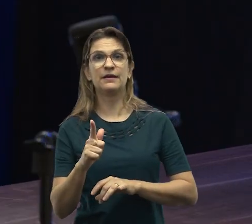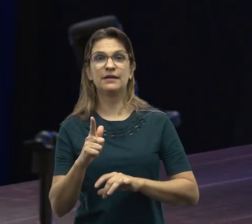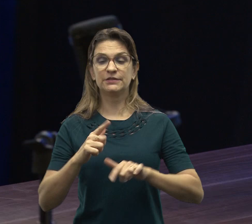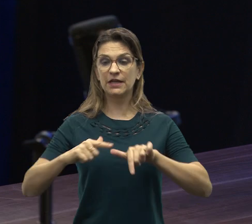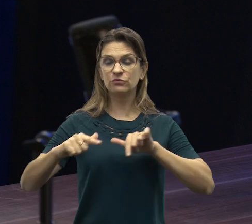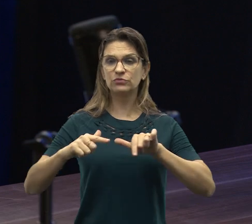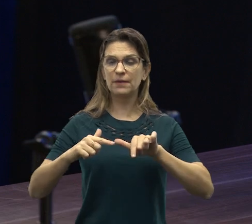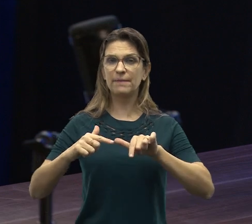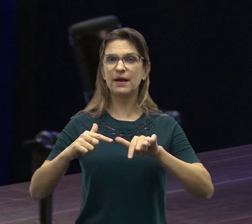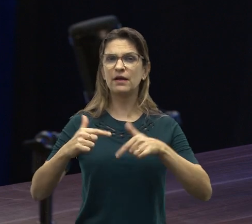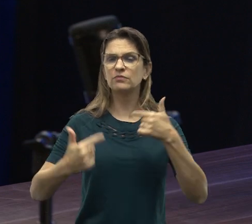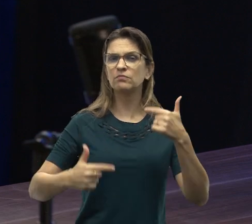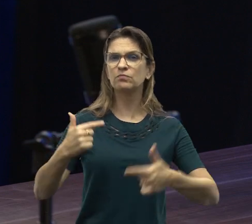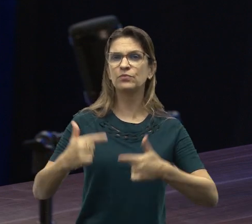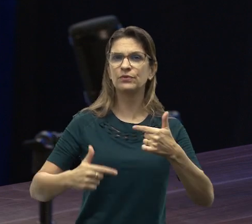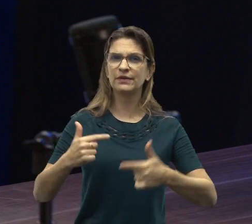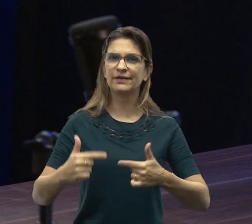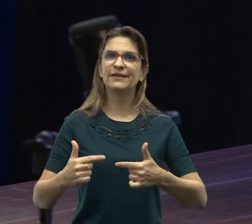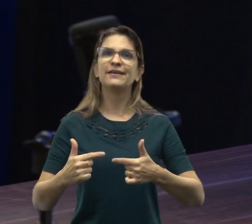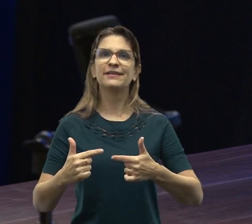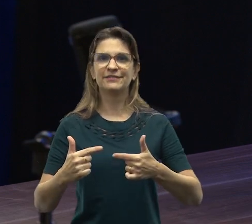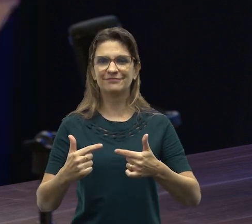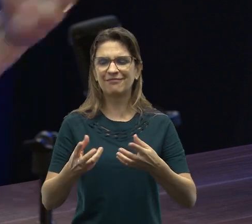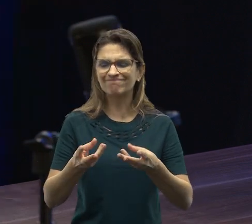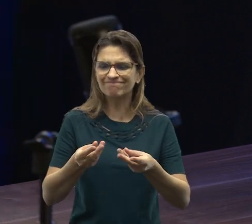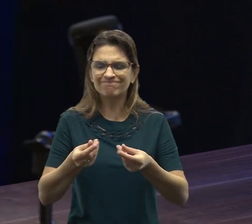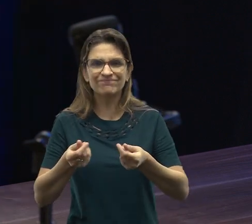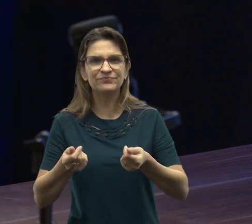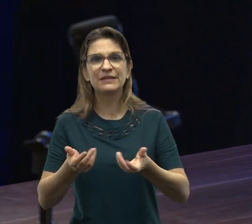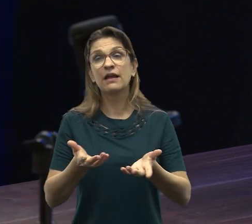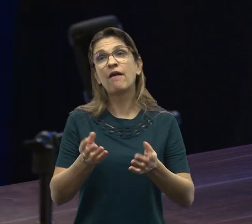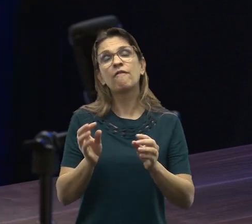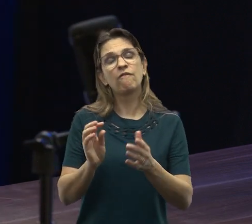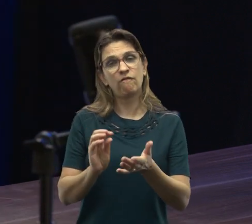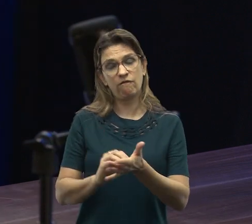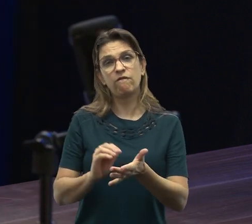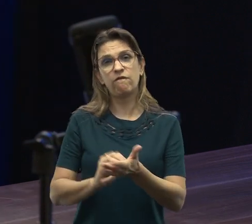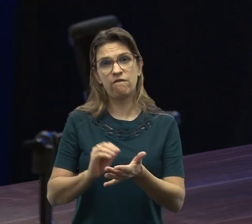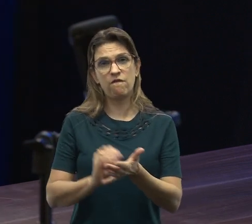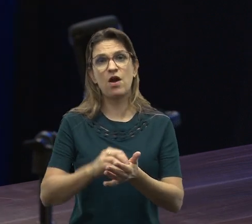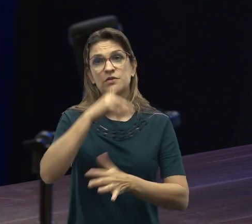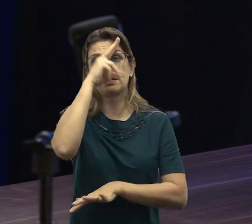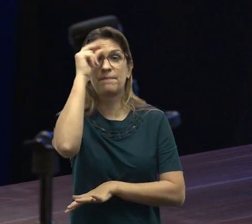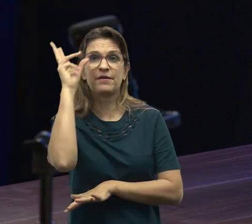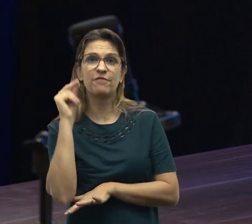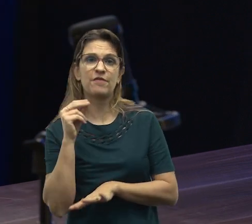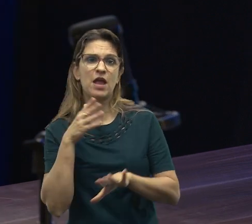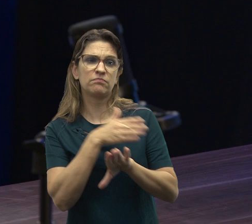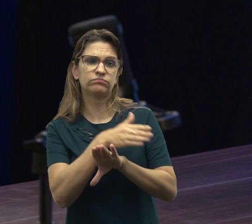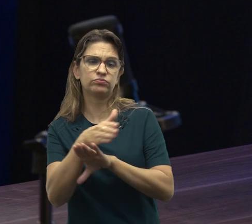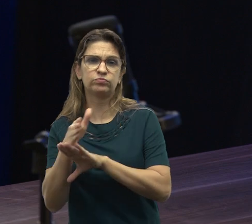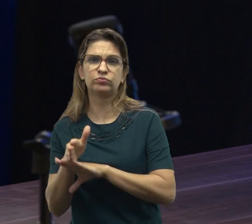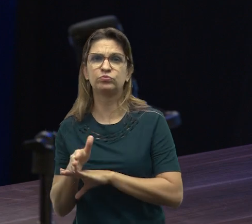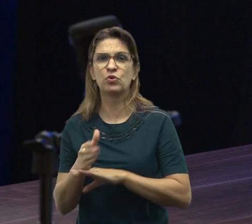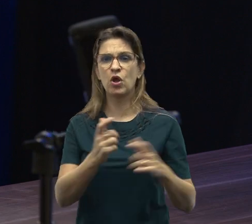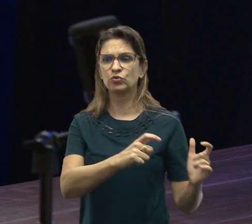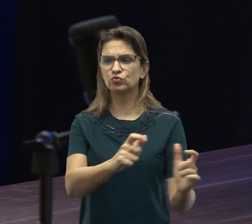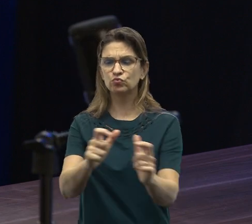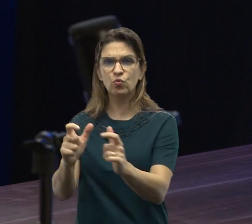uma falta de habilidade política da prefeita em conversar com todos os segmentos, todos os setores. Eu acho que é muito